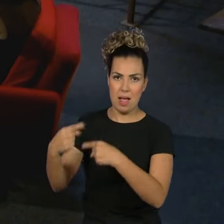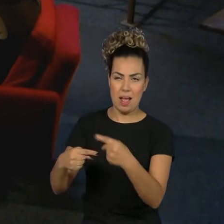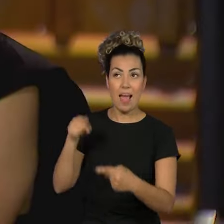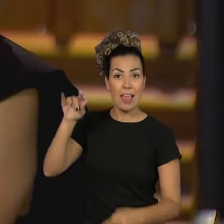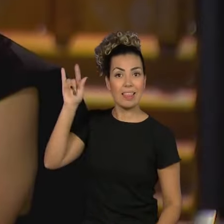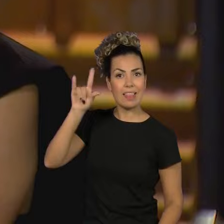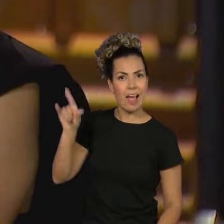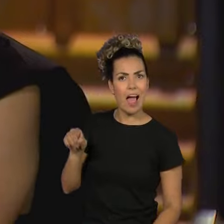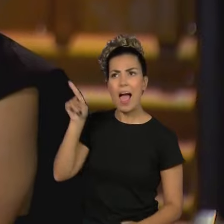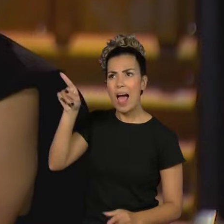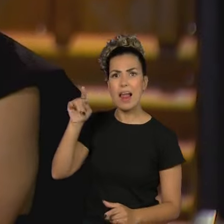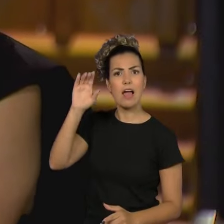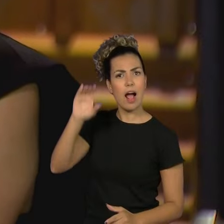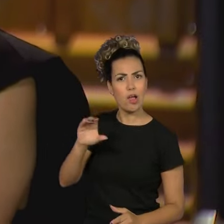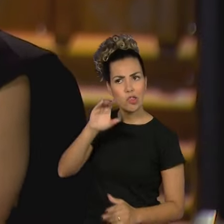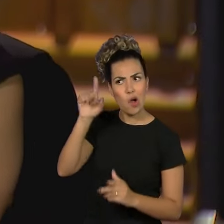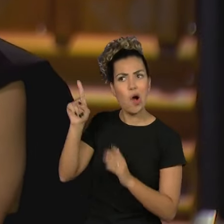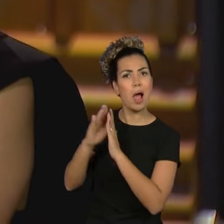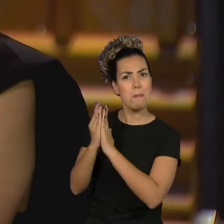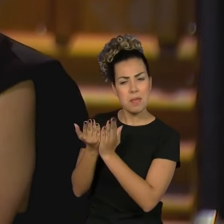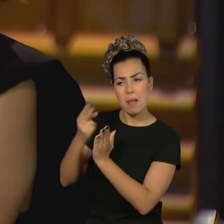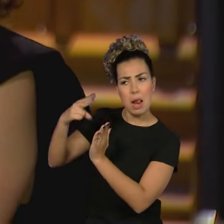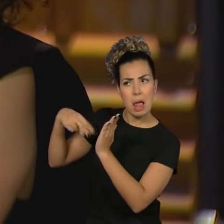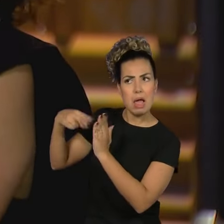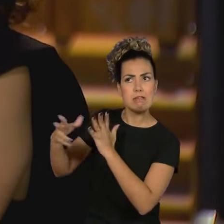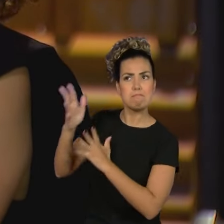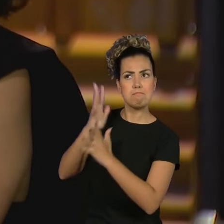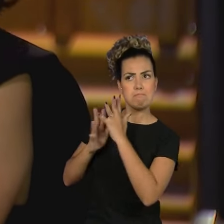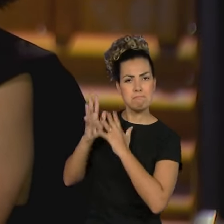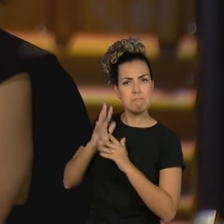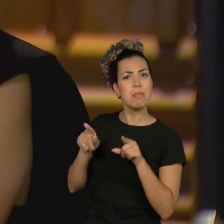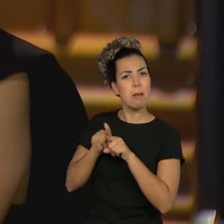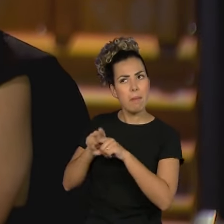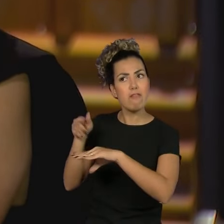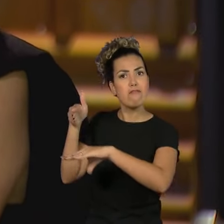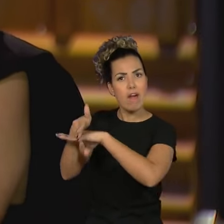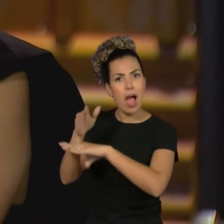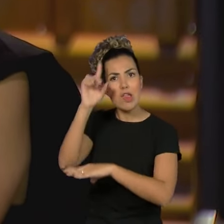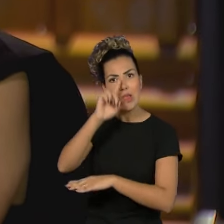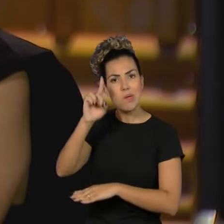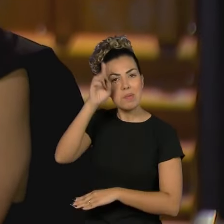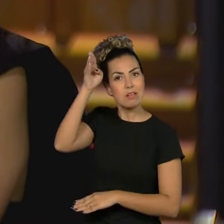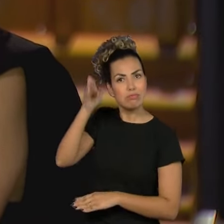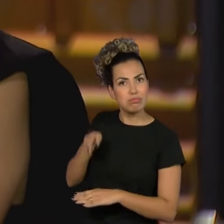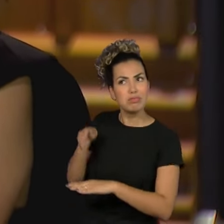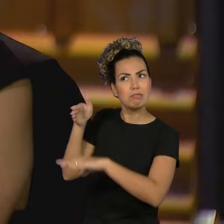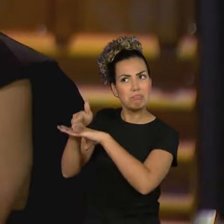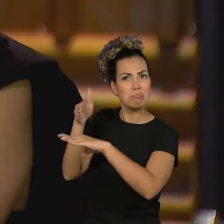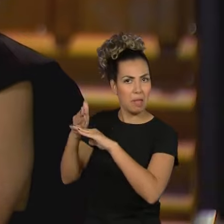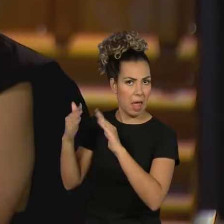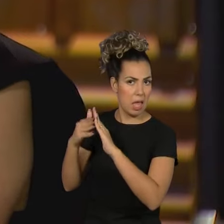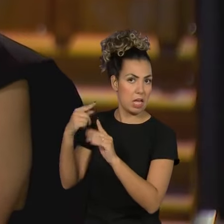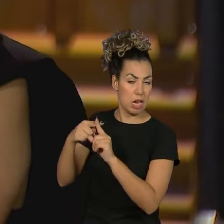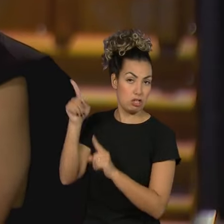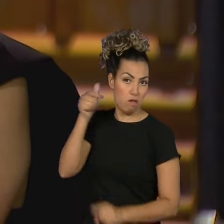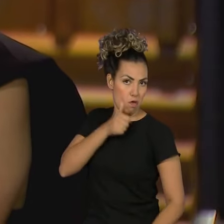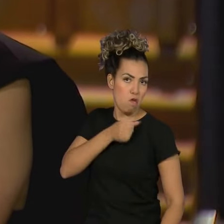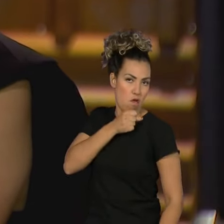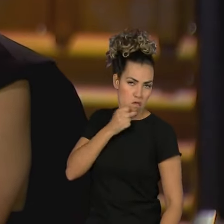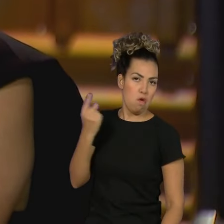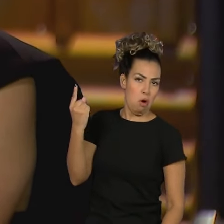mim católica e as missas a missa nos domingos mas tudo isso só para lembrar do histórico não eu chego